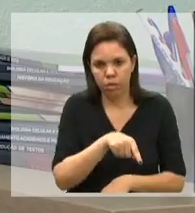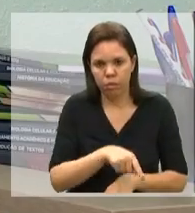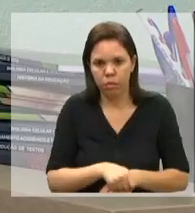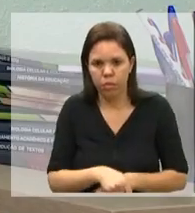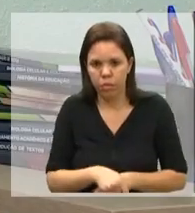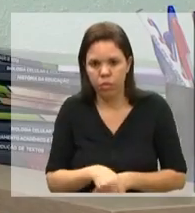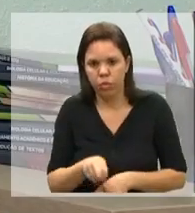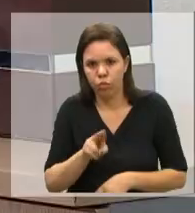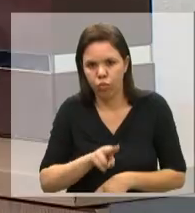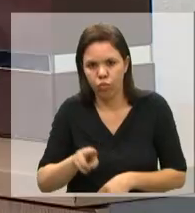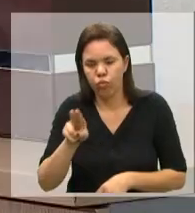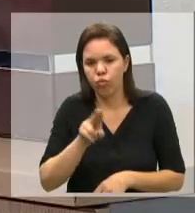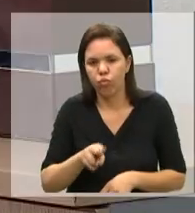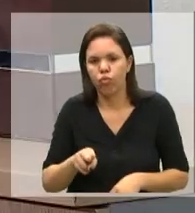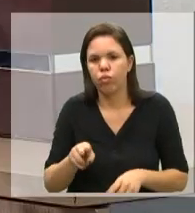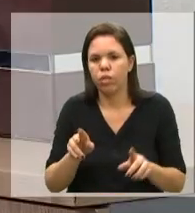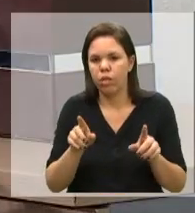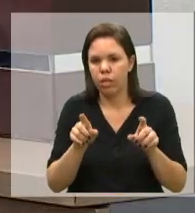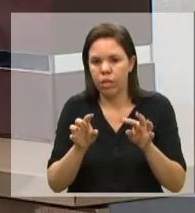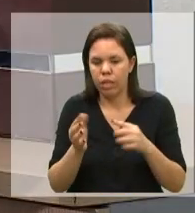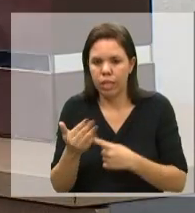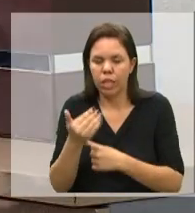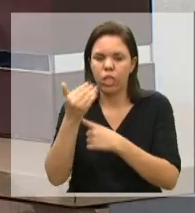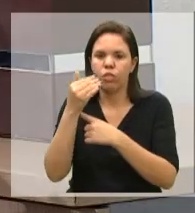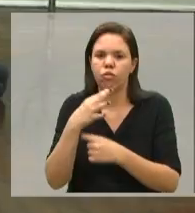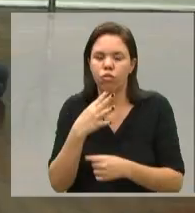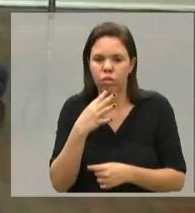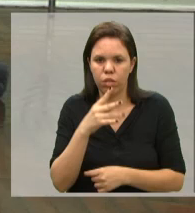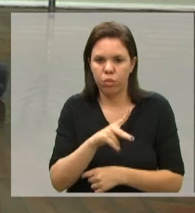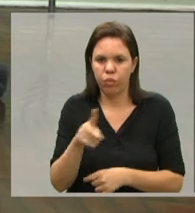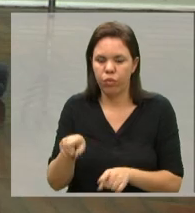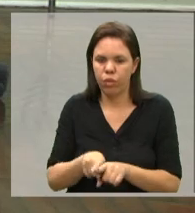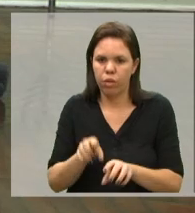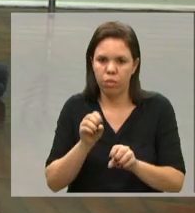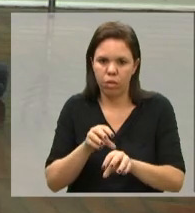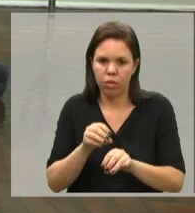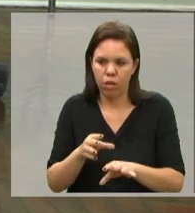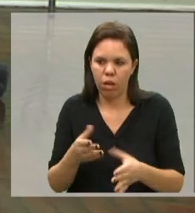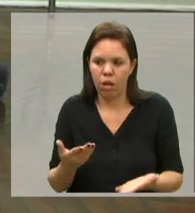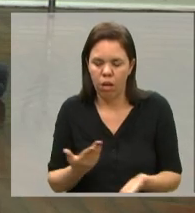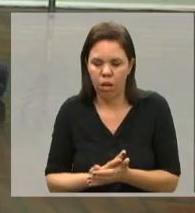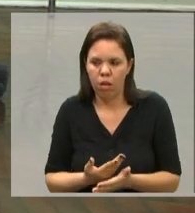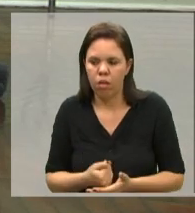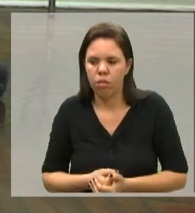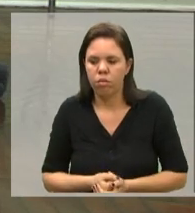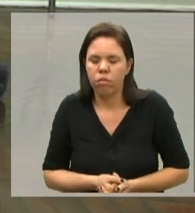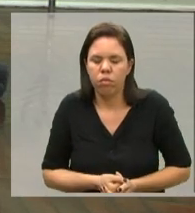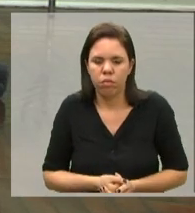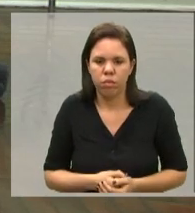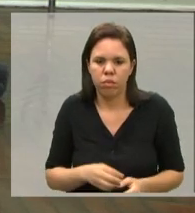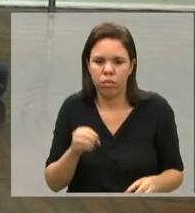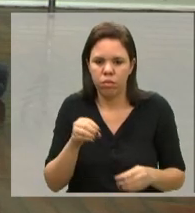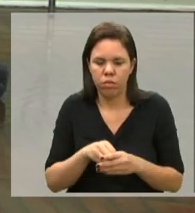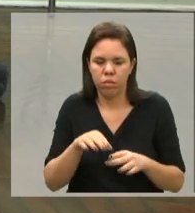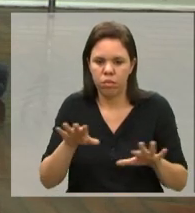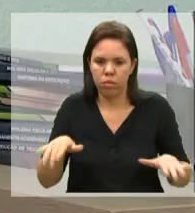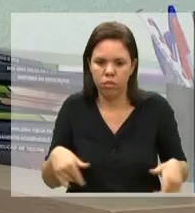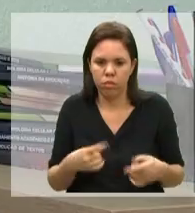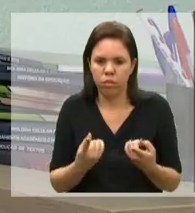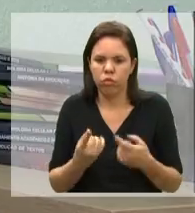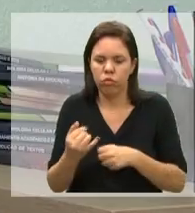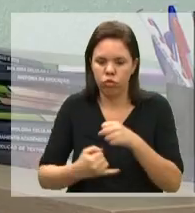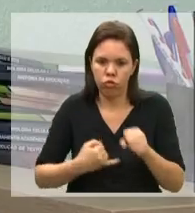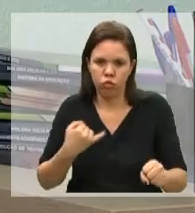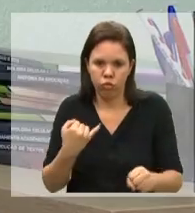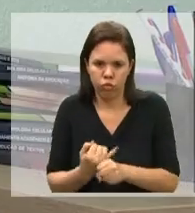na ferramenta, na plataforma. Conhecer os professores também que vão dar aula. Também dentro das